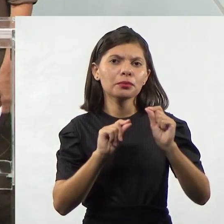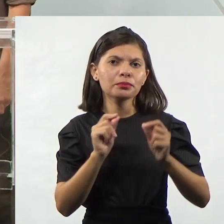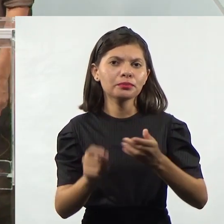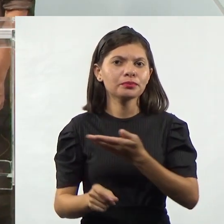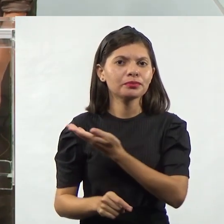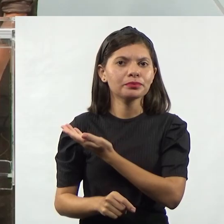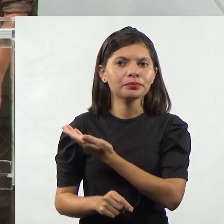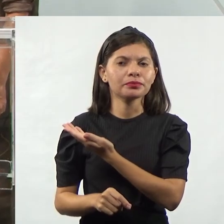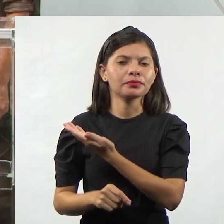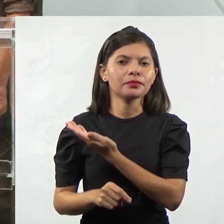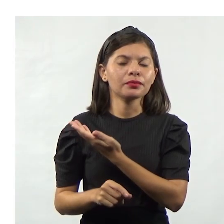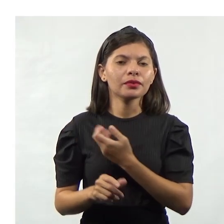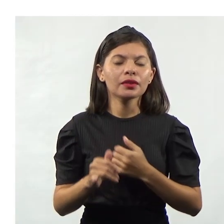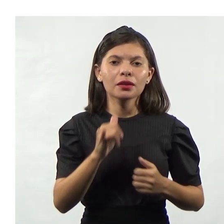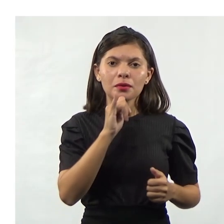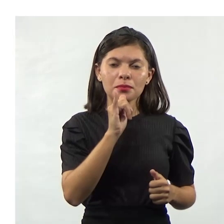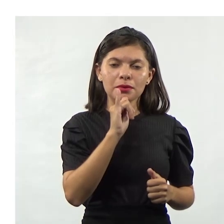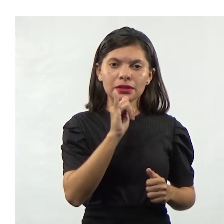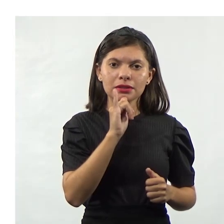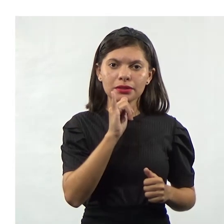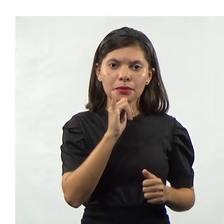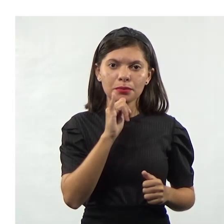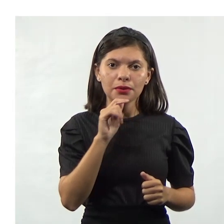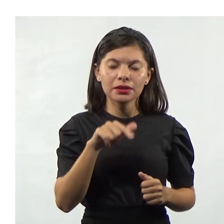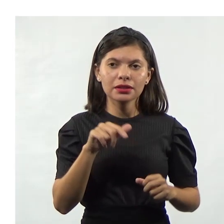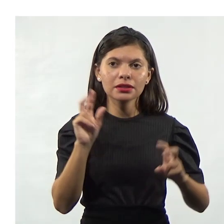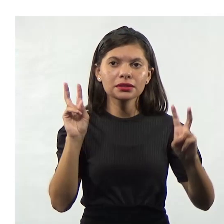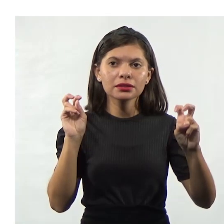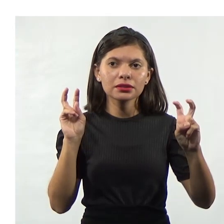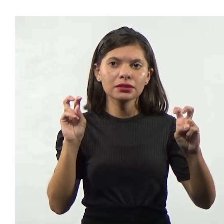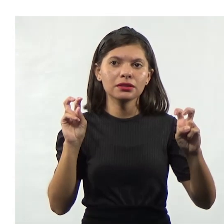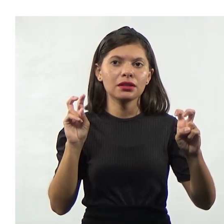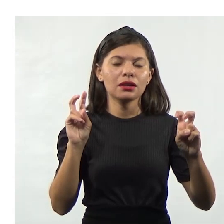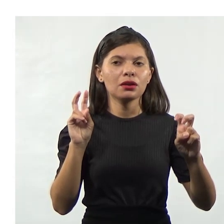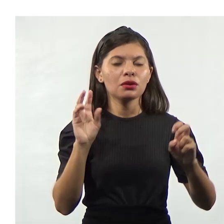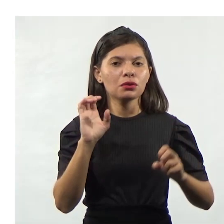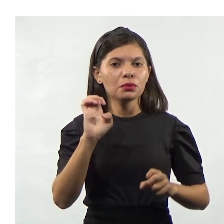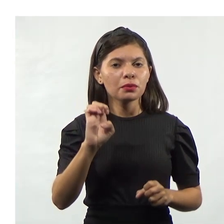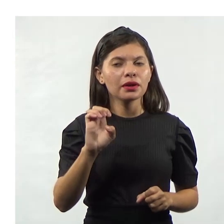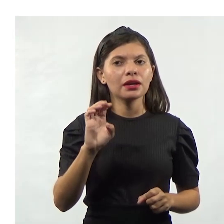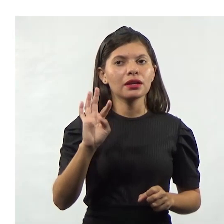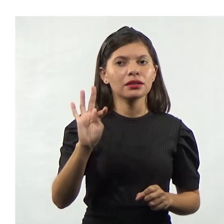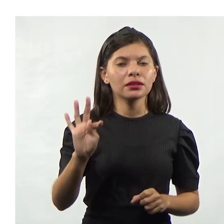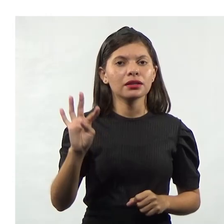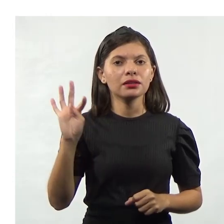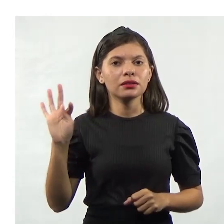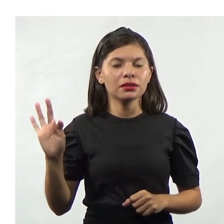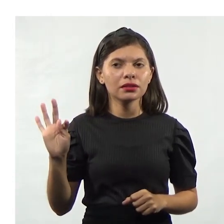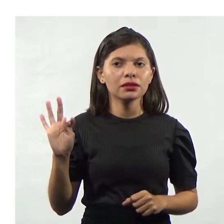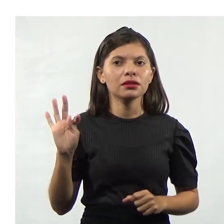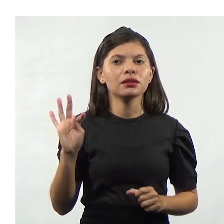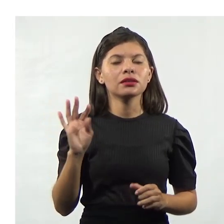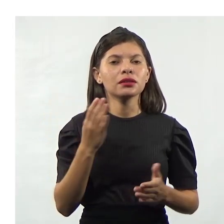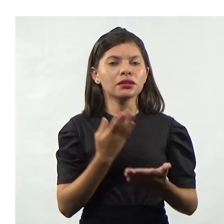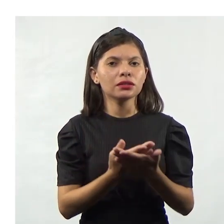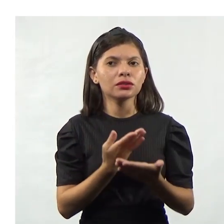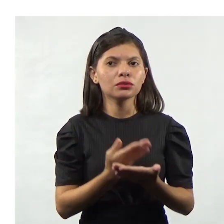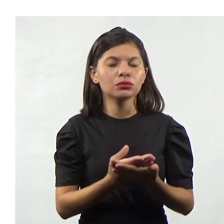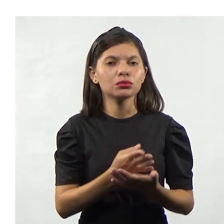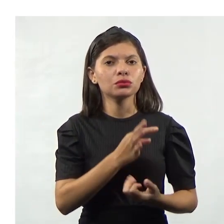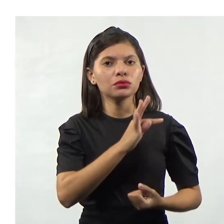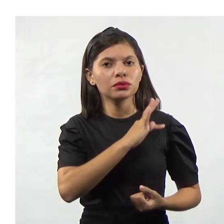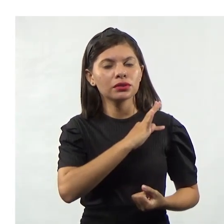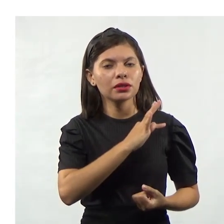do planejamento. Olha só o que ele fala. Por exemplo, aqui ele cita o ETP, que é aquele estudo preliminar,